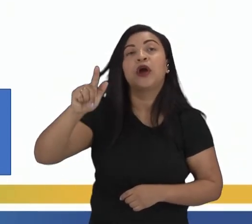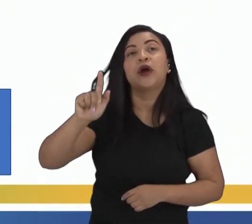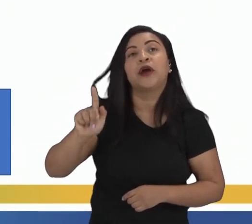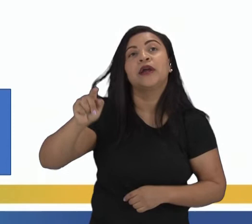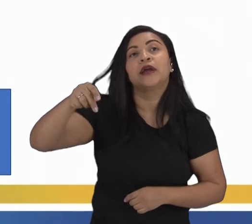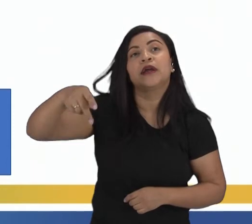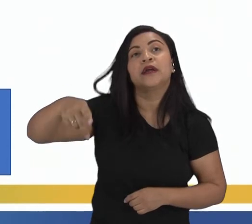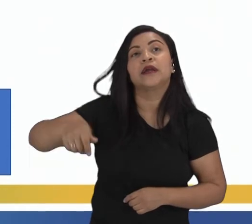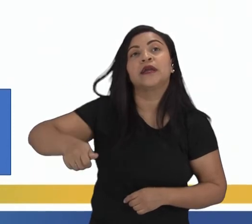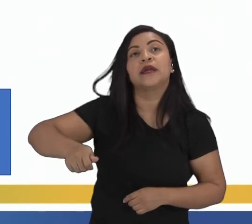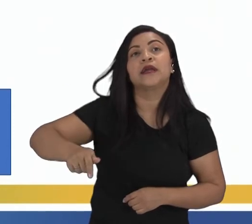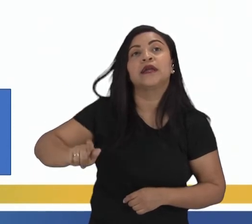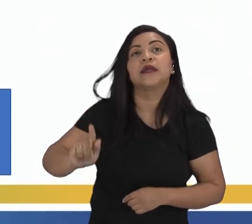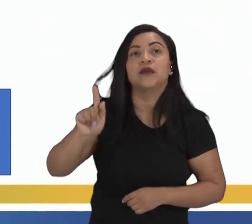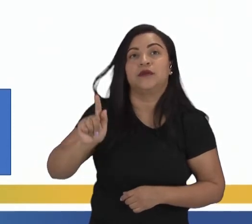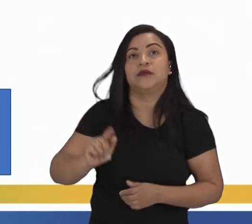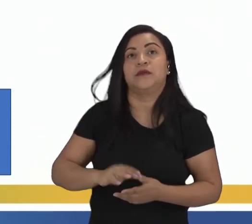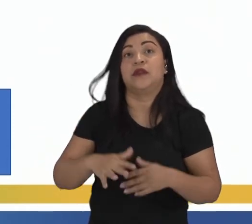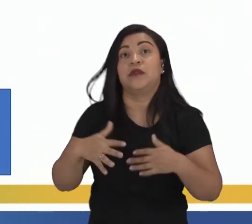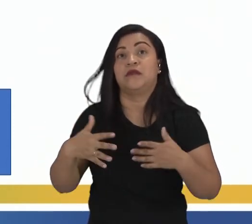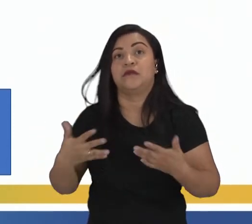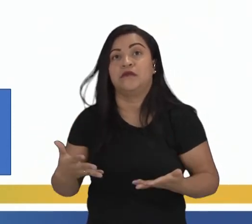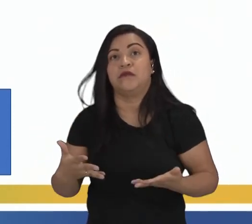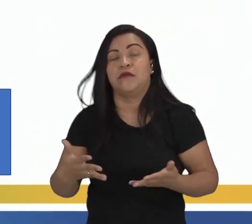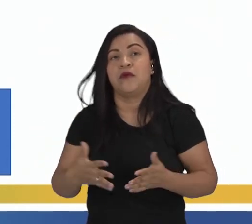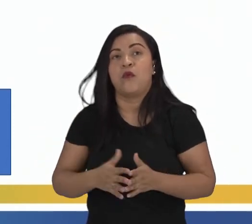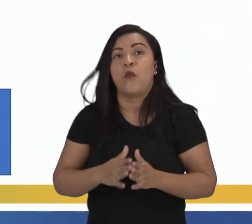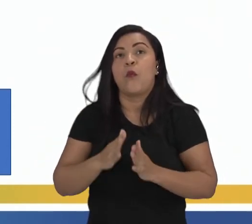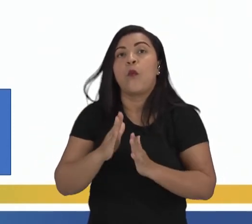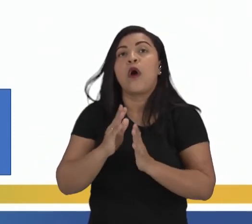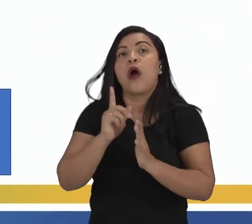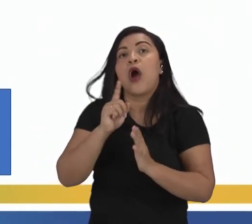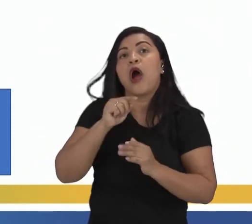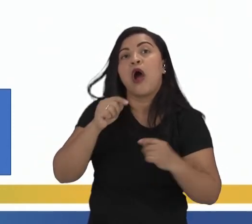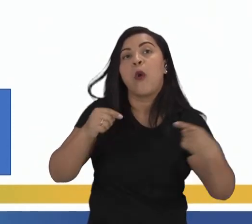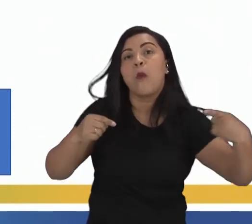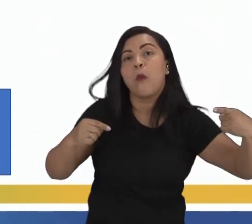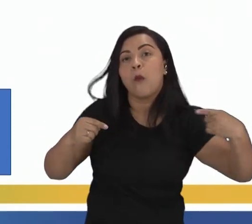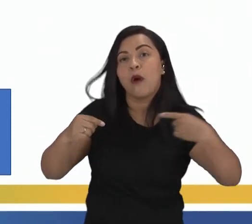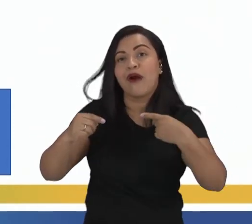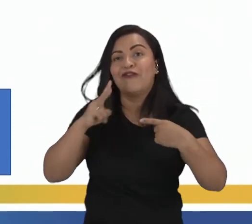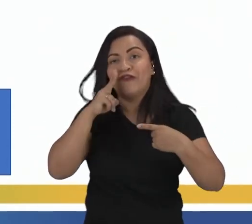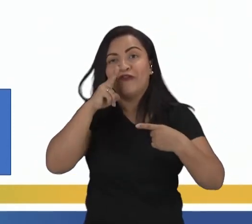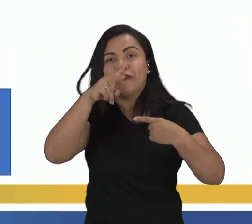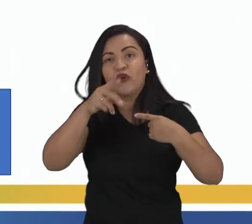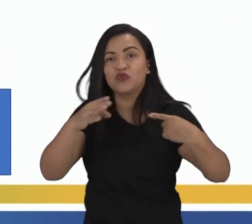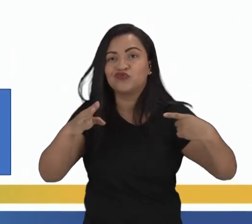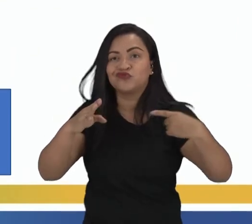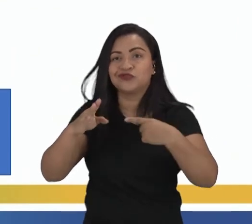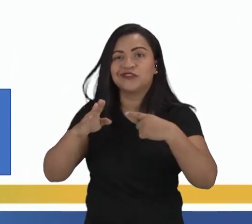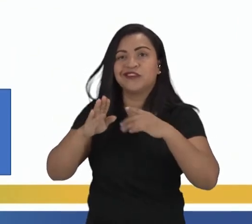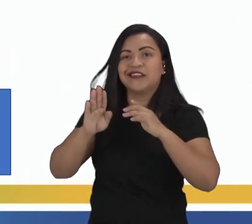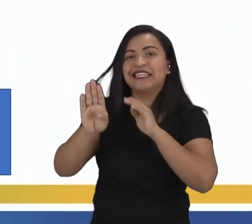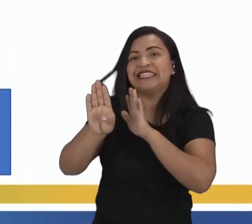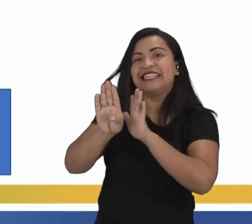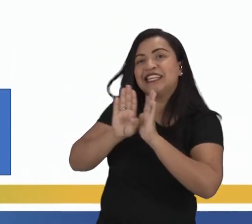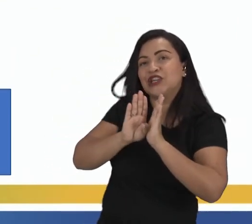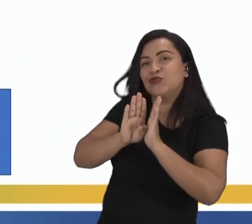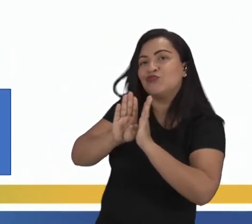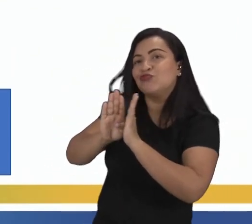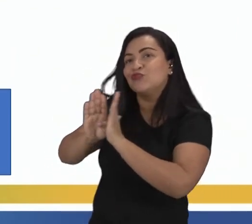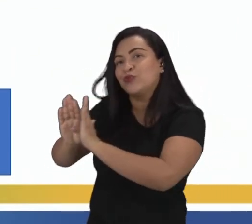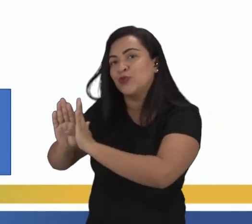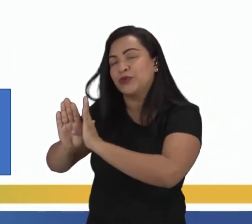sem atrito. Uma força horizontal de intensidade 50 newtons empurra os caixotes para a